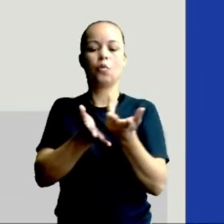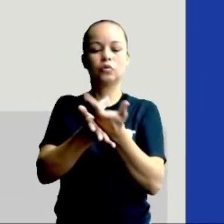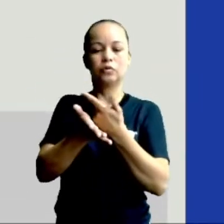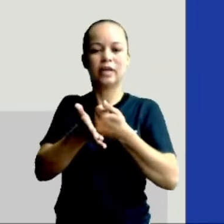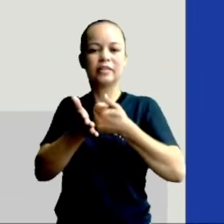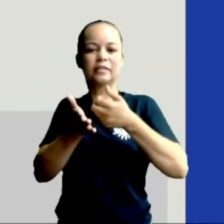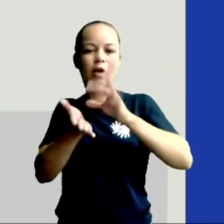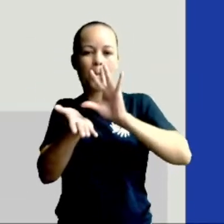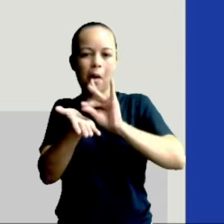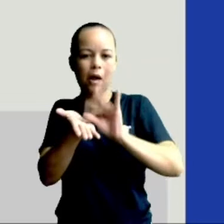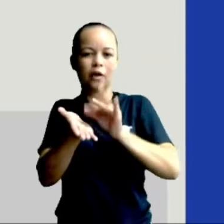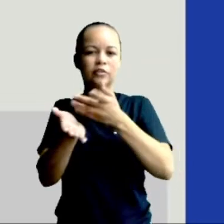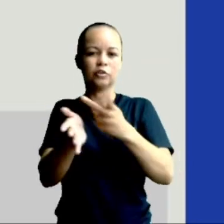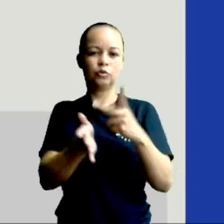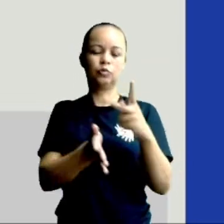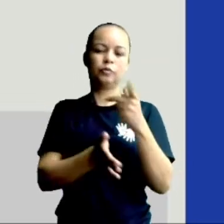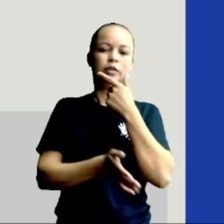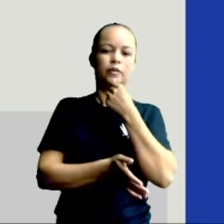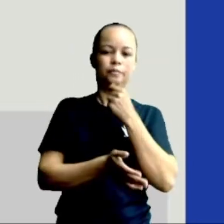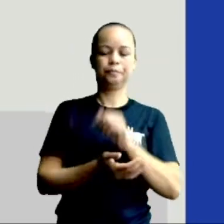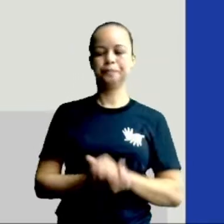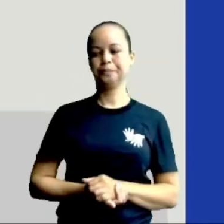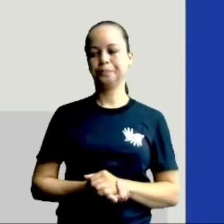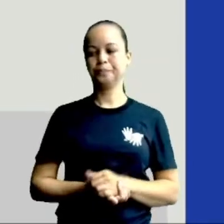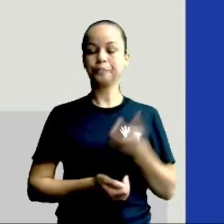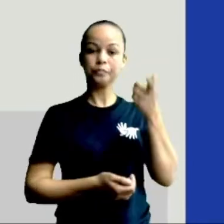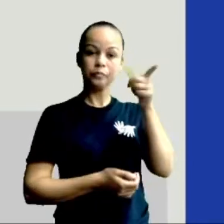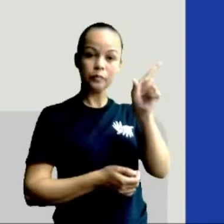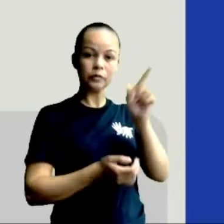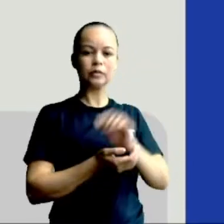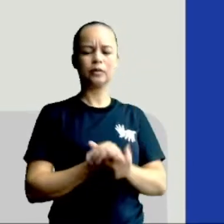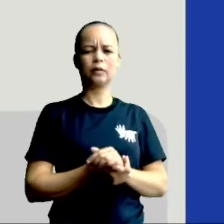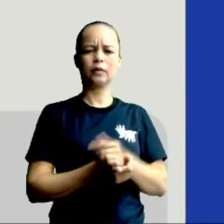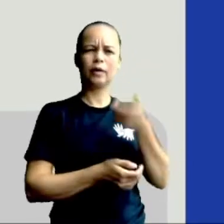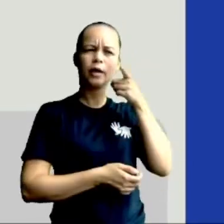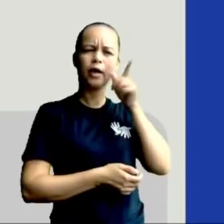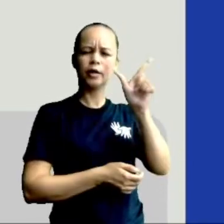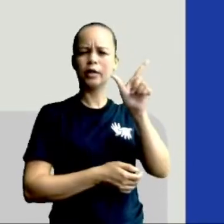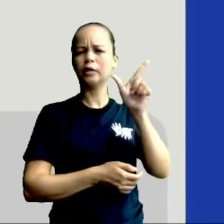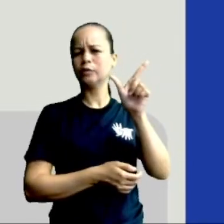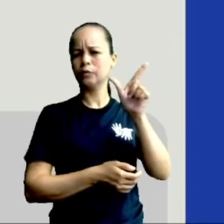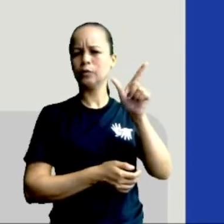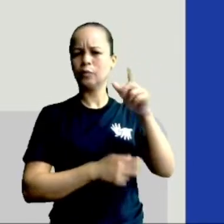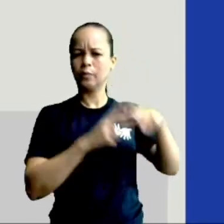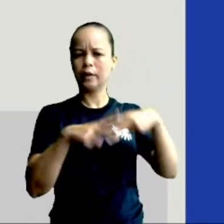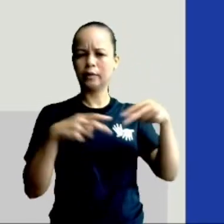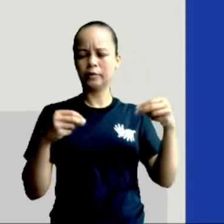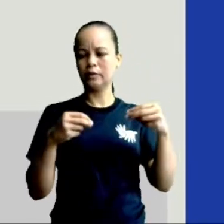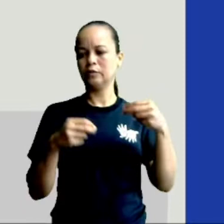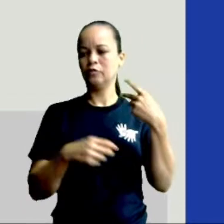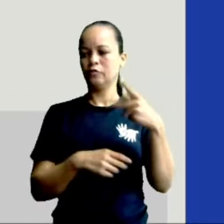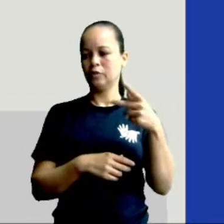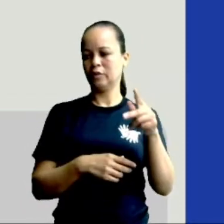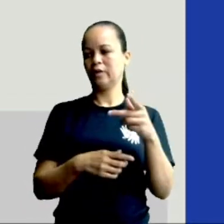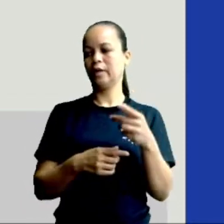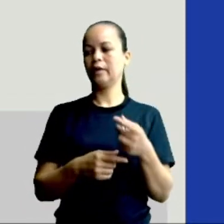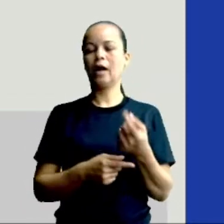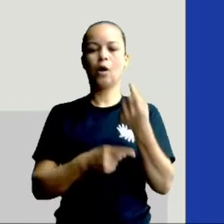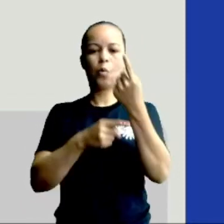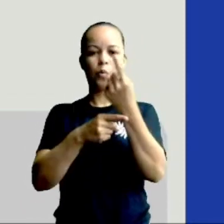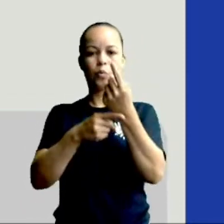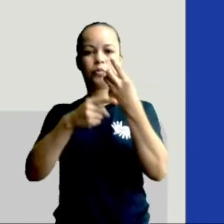cartinha. Ganhando um presente. Você vai ganhar 1/3 de 120 de